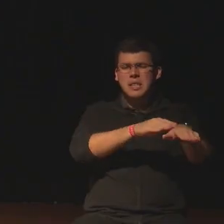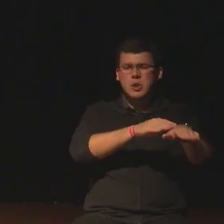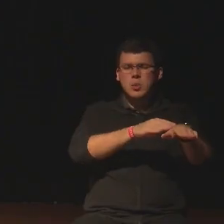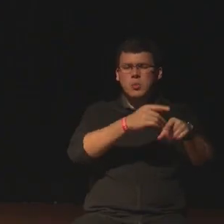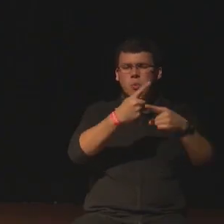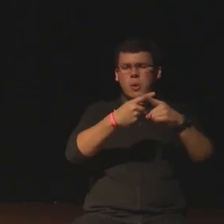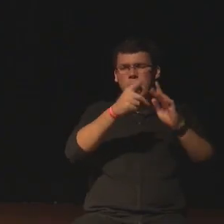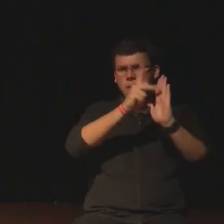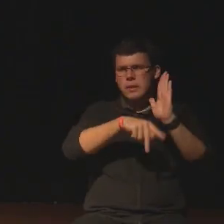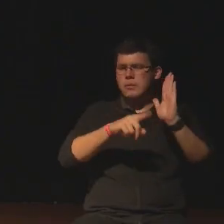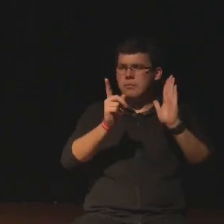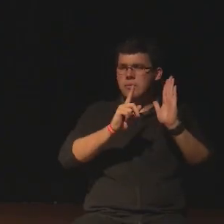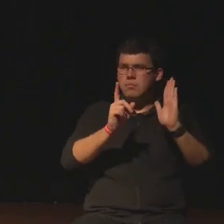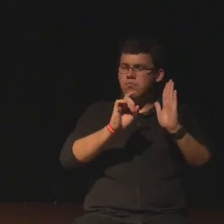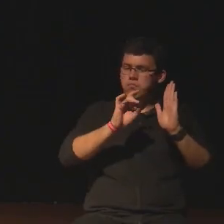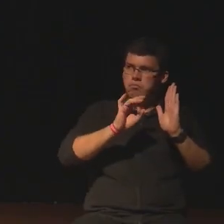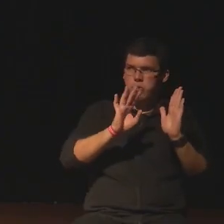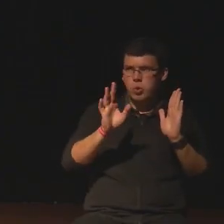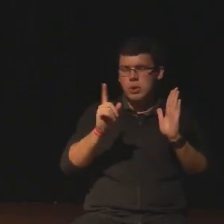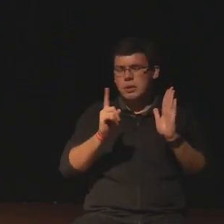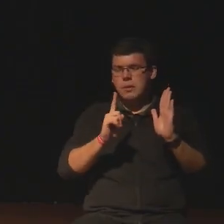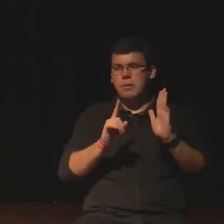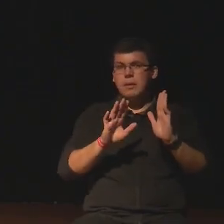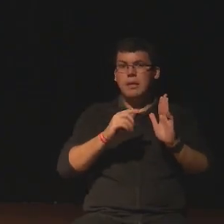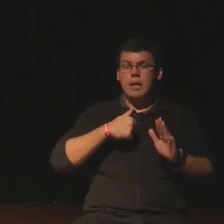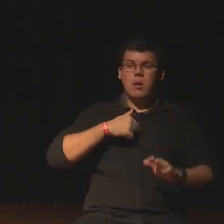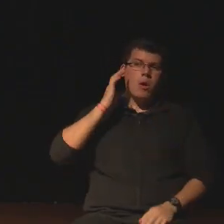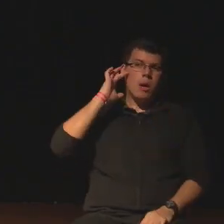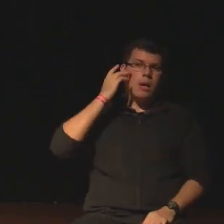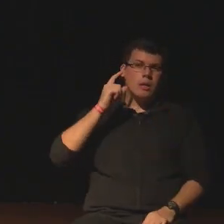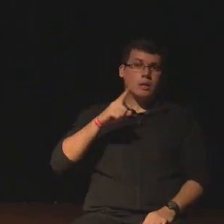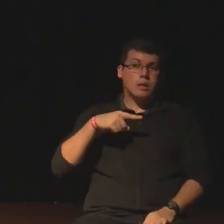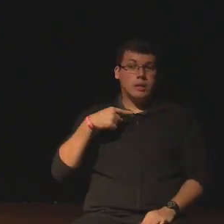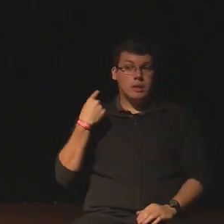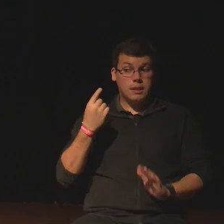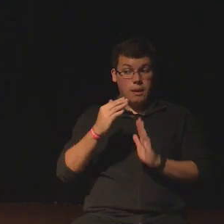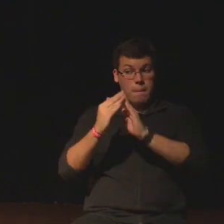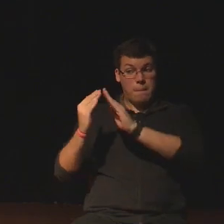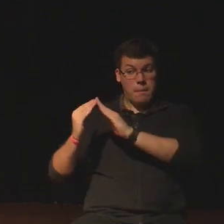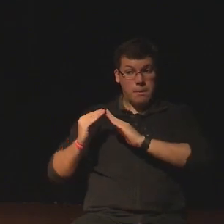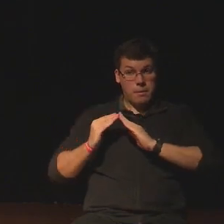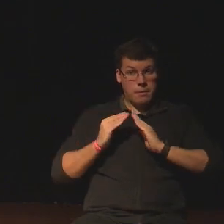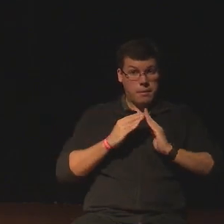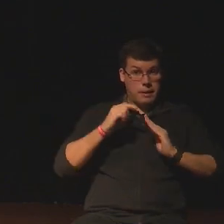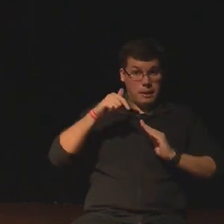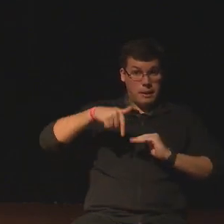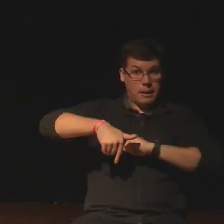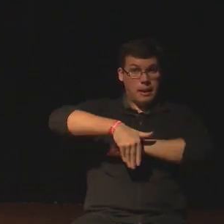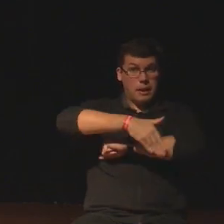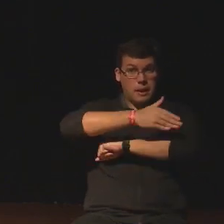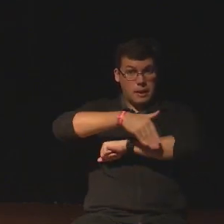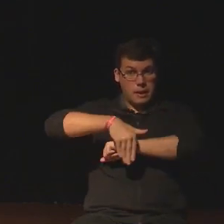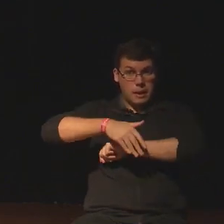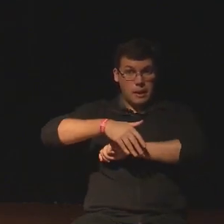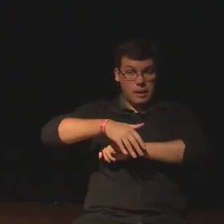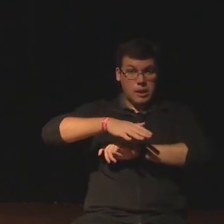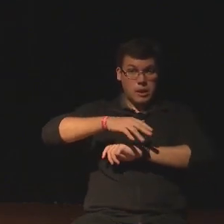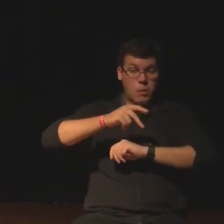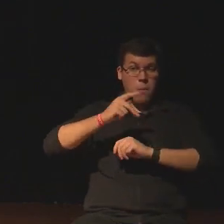acho que nós que moramos aqui na região da Paulista, e eu acho que as falas anteriores à minha sugerem